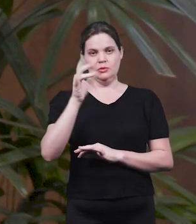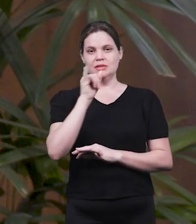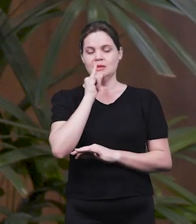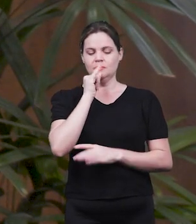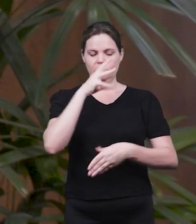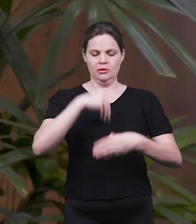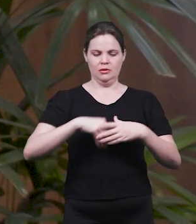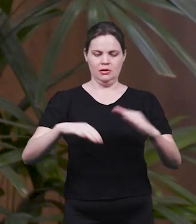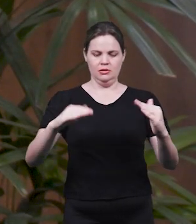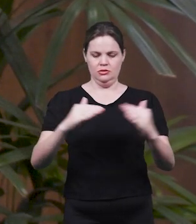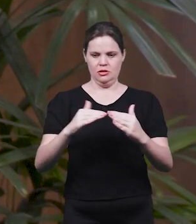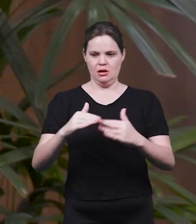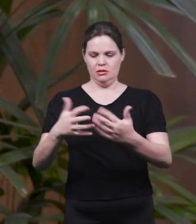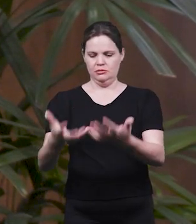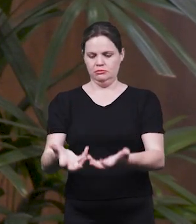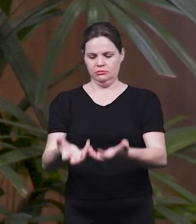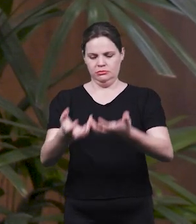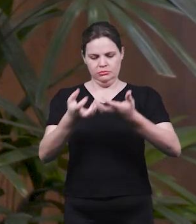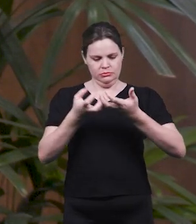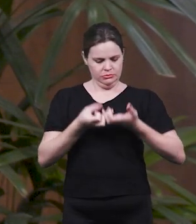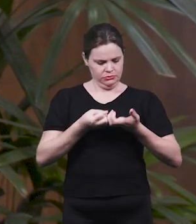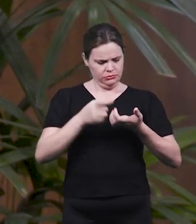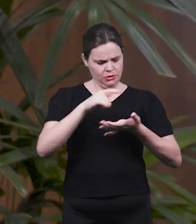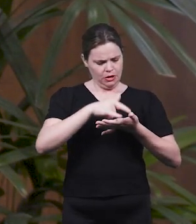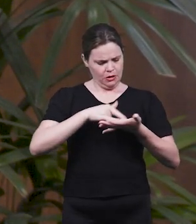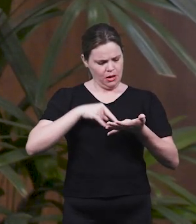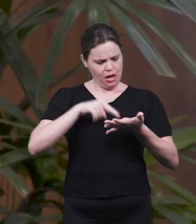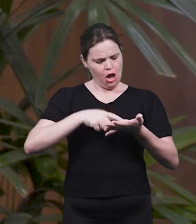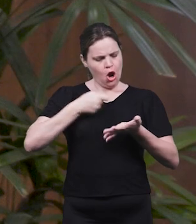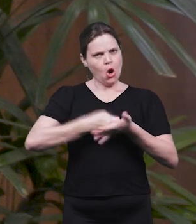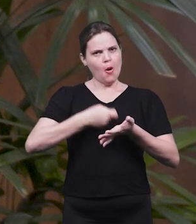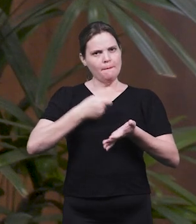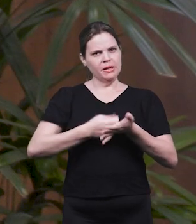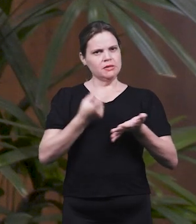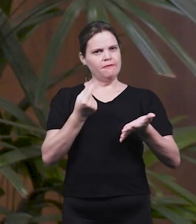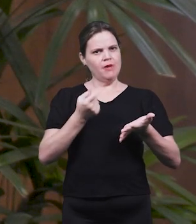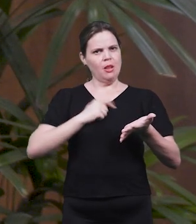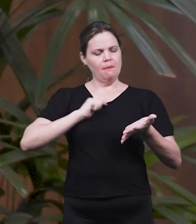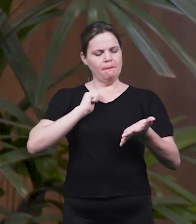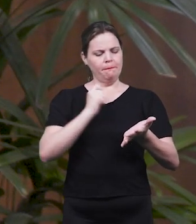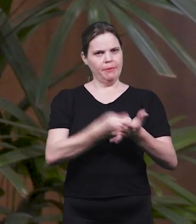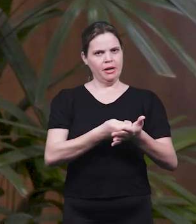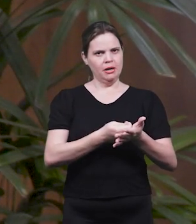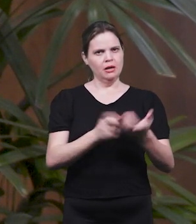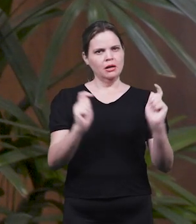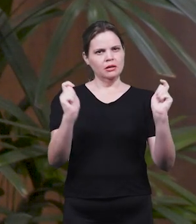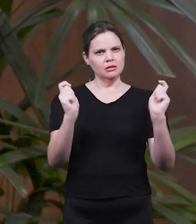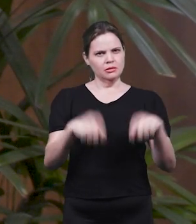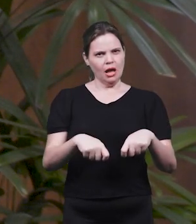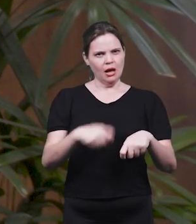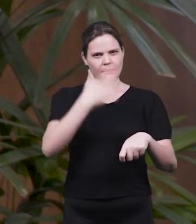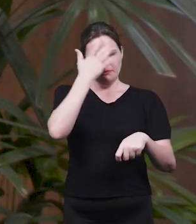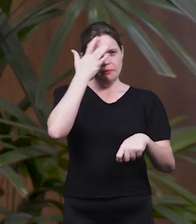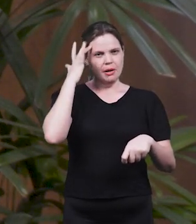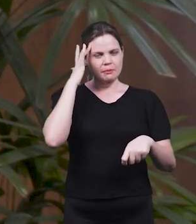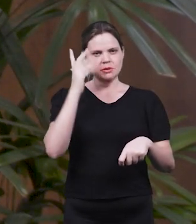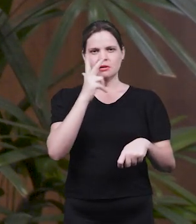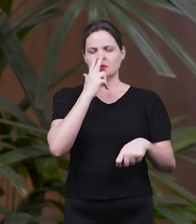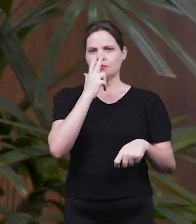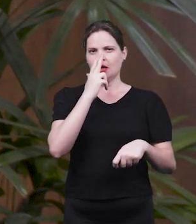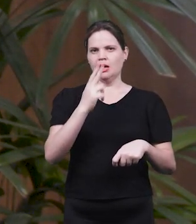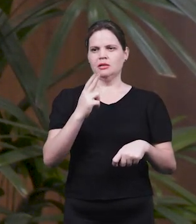da taxa de ocupação por terreno de marinha, e a pessoa ela tem alguma possibilidade dela contestar,